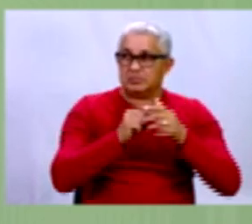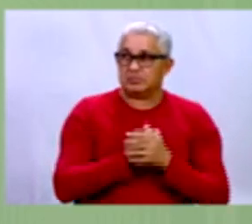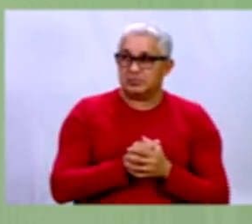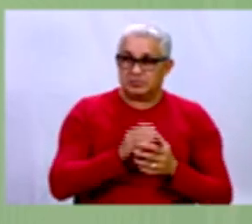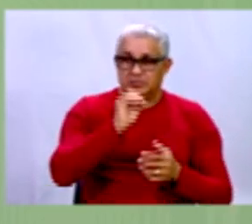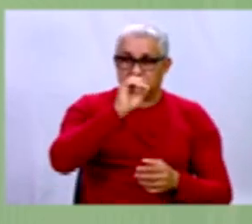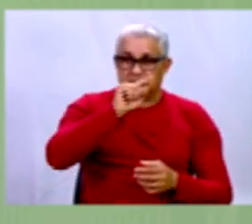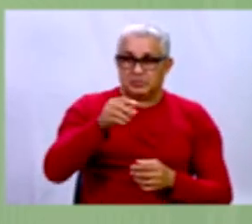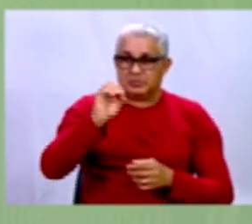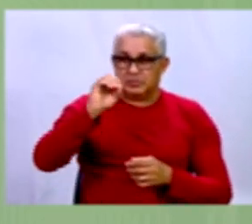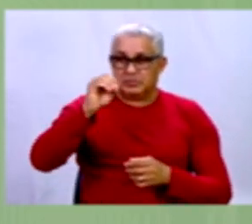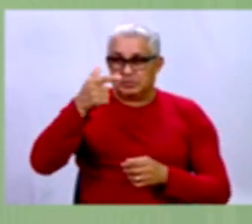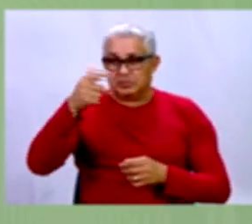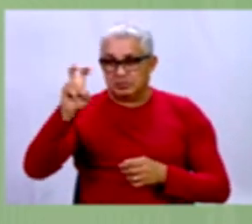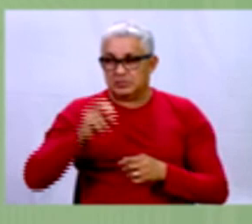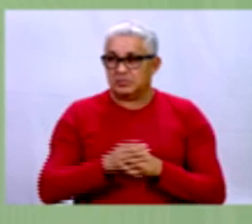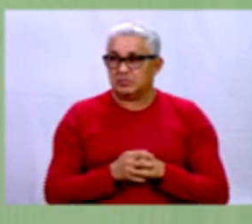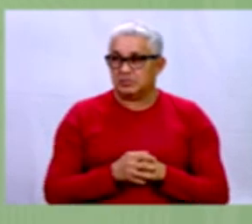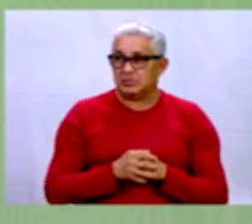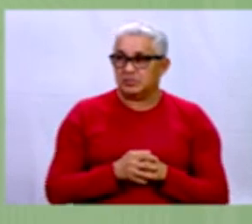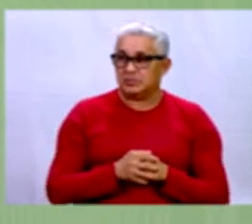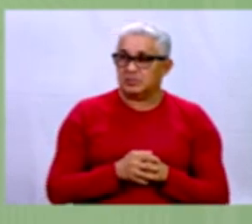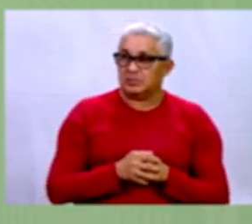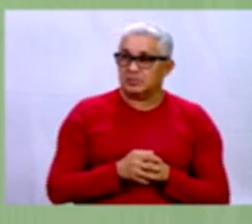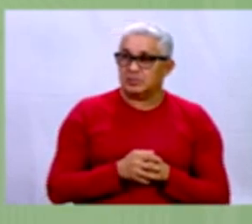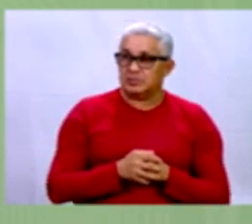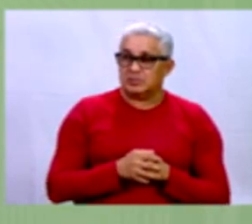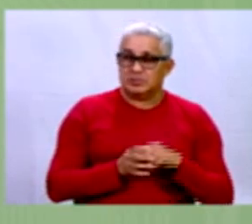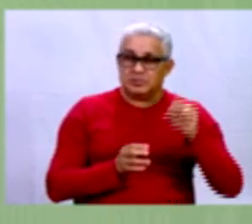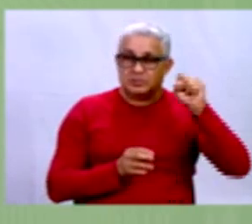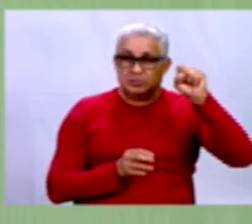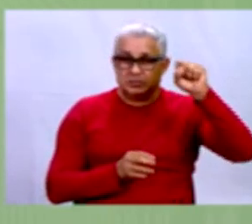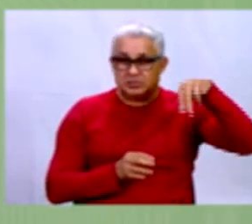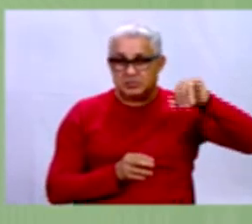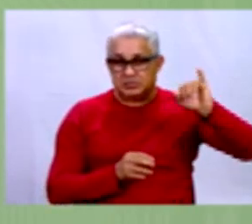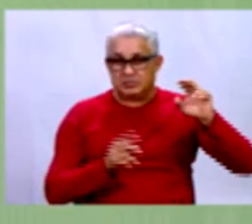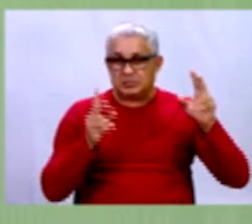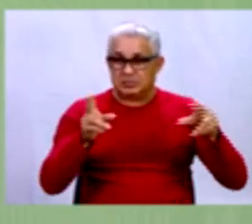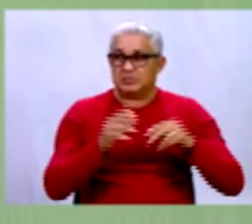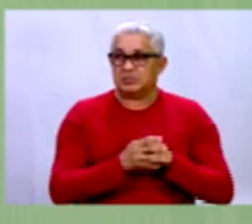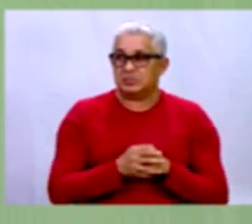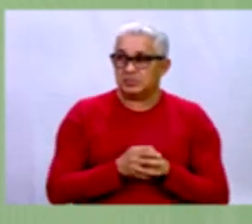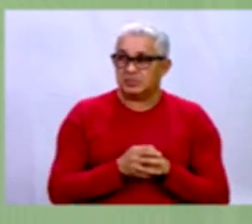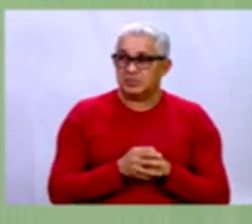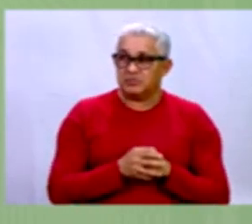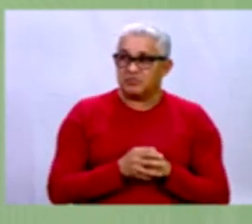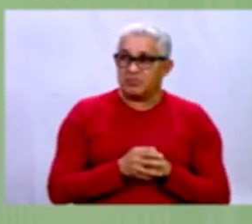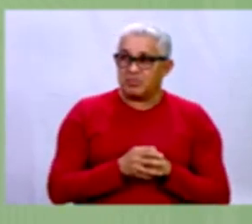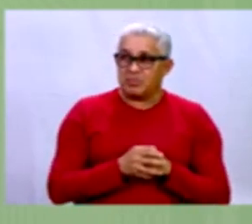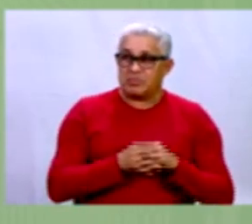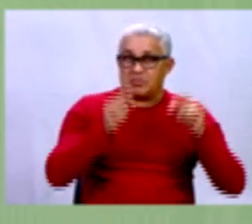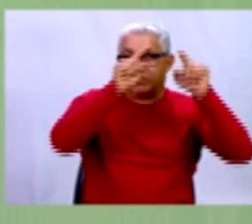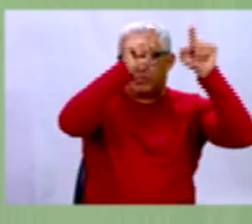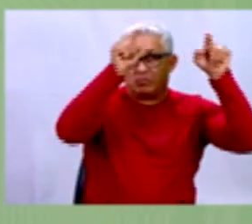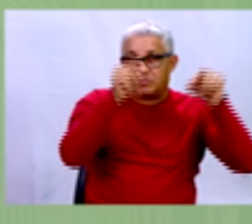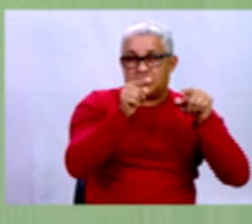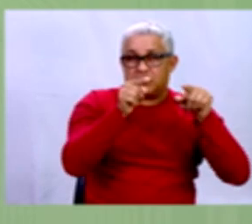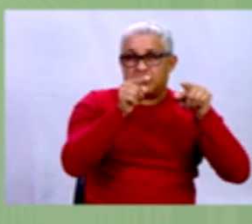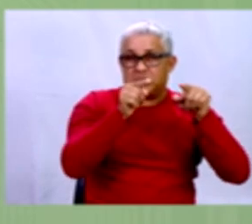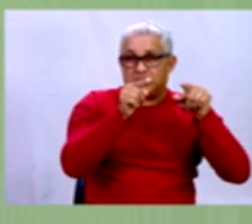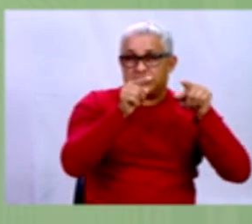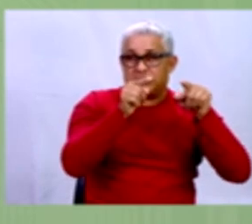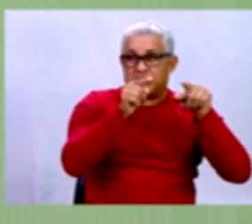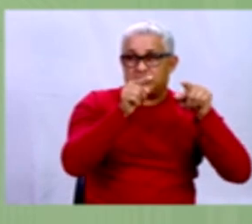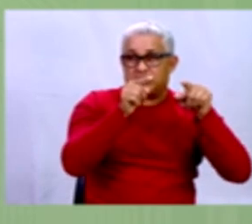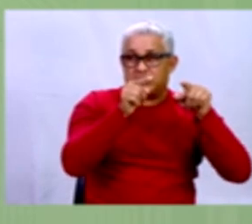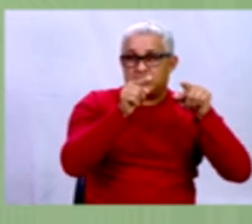que é 0,025. SNI é igual. Quando a gente faz essa questão aqui de